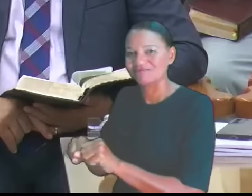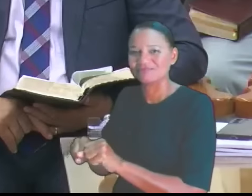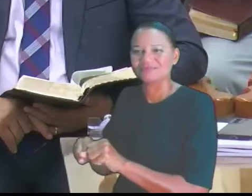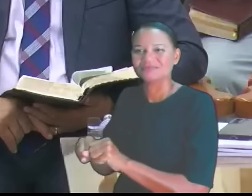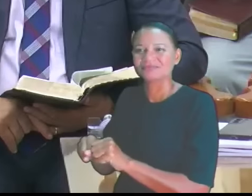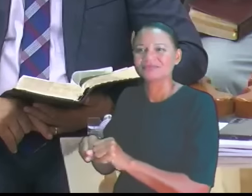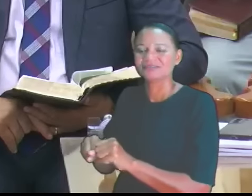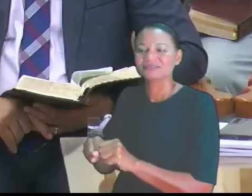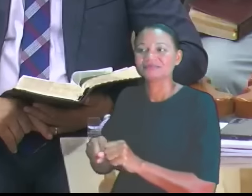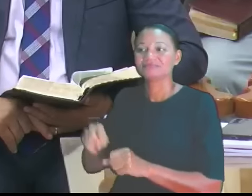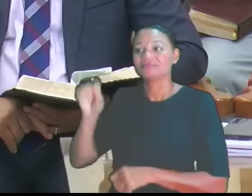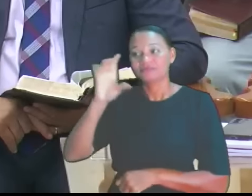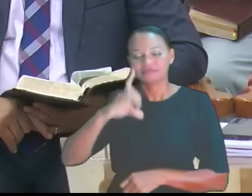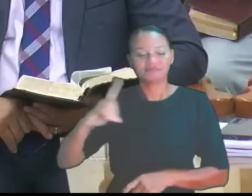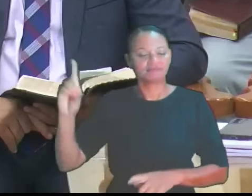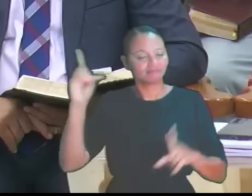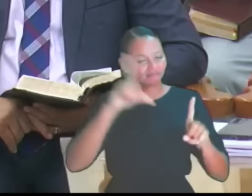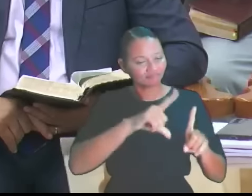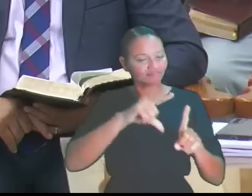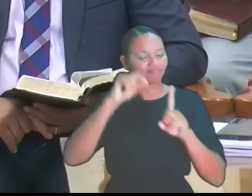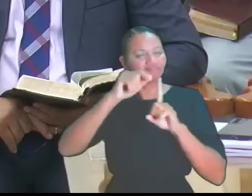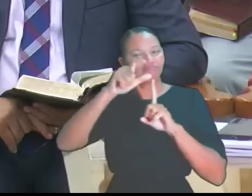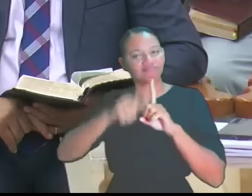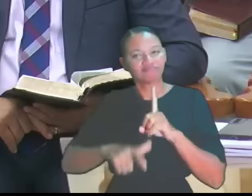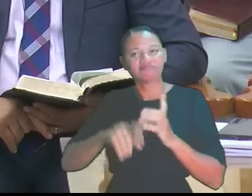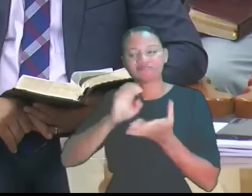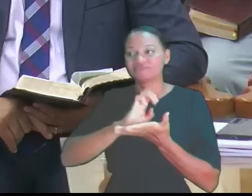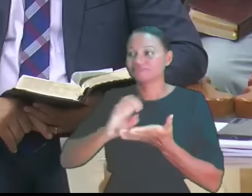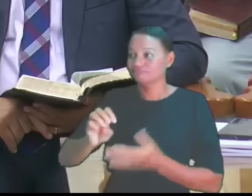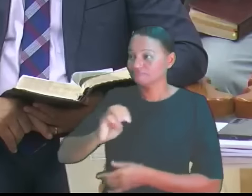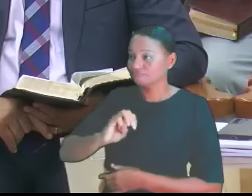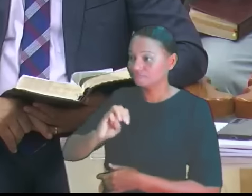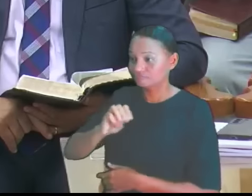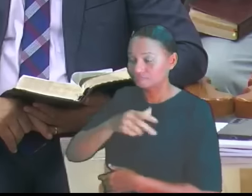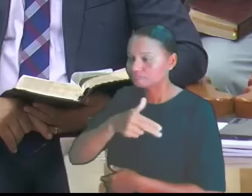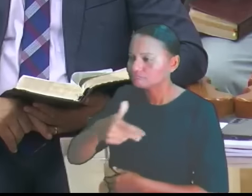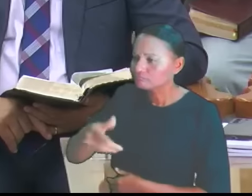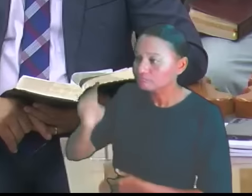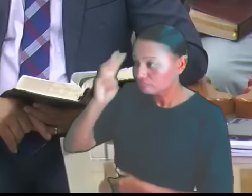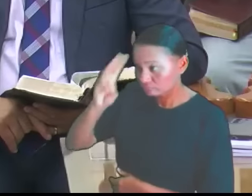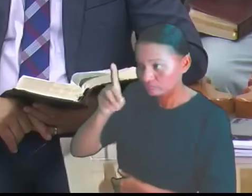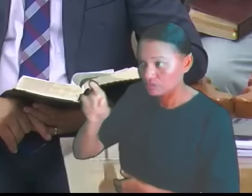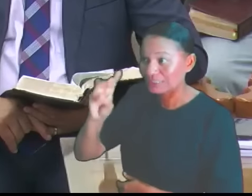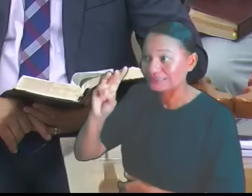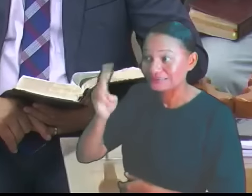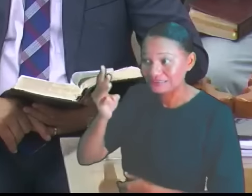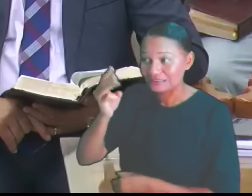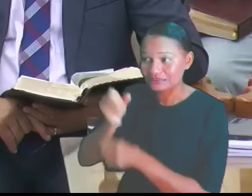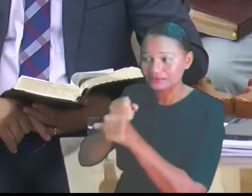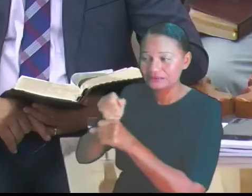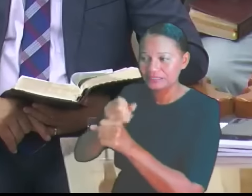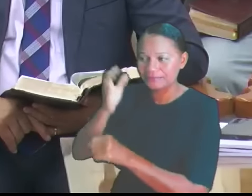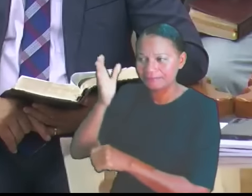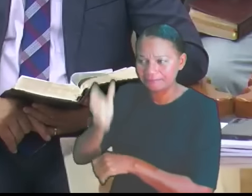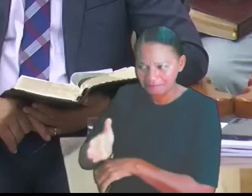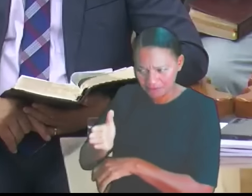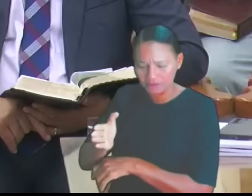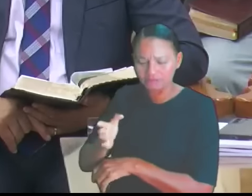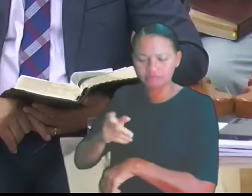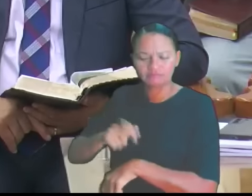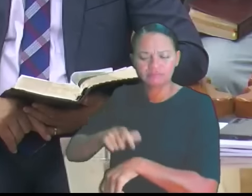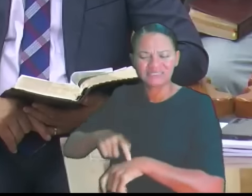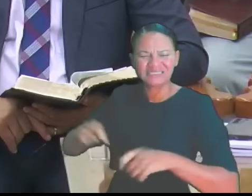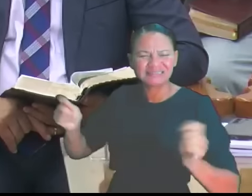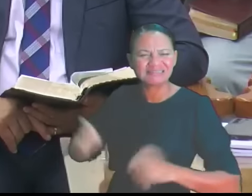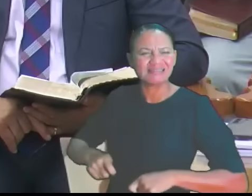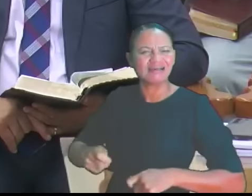Deus levanta Elias. Elias chega para Acabe e diz, 3 anos e meio, tempo suficiente, irmão,